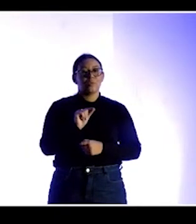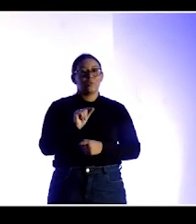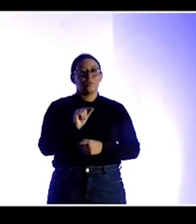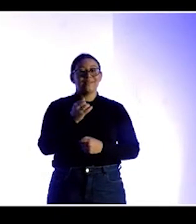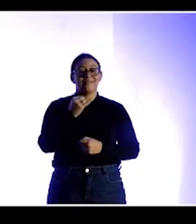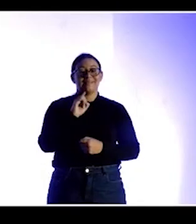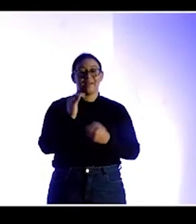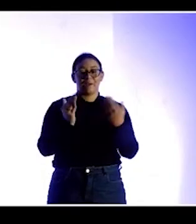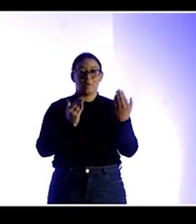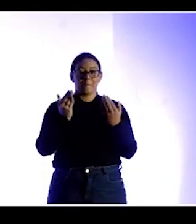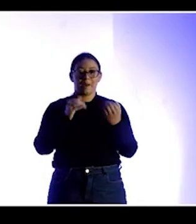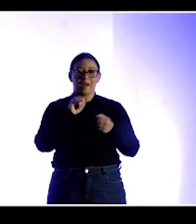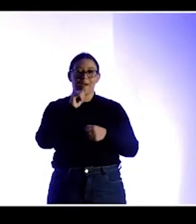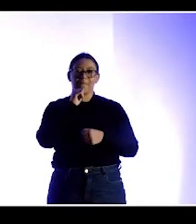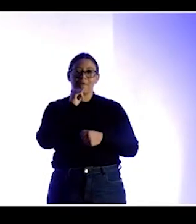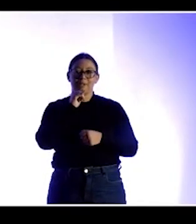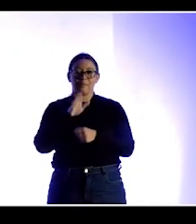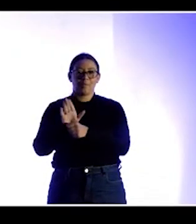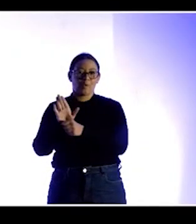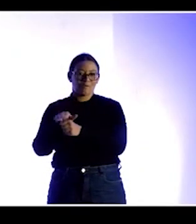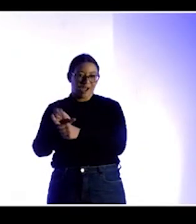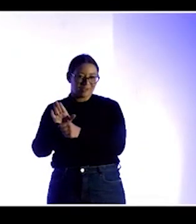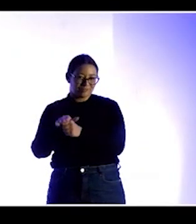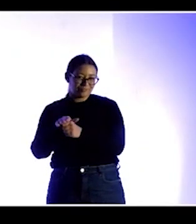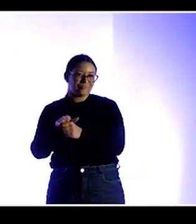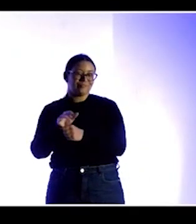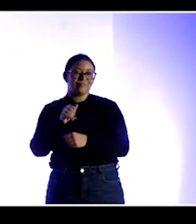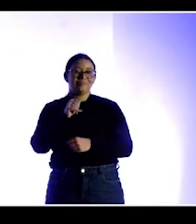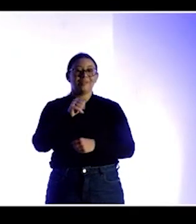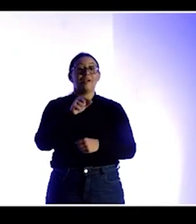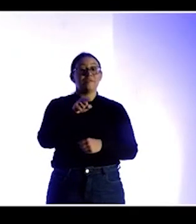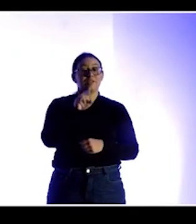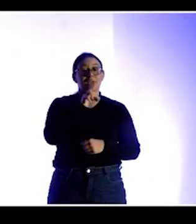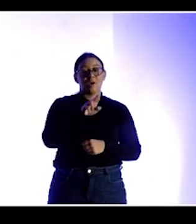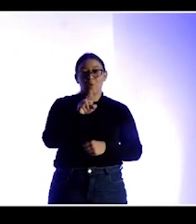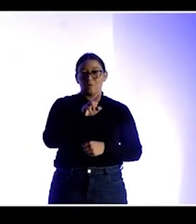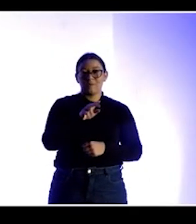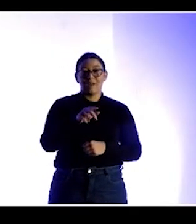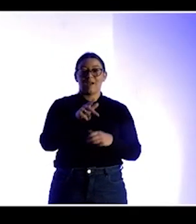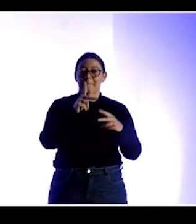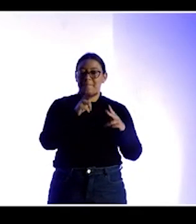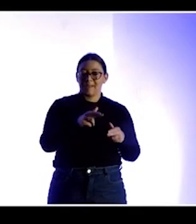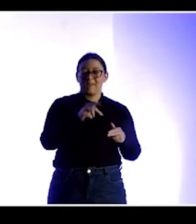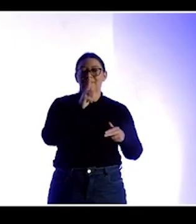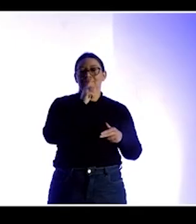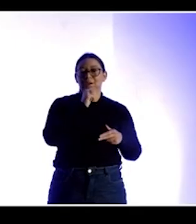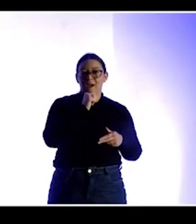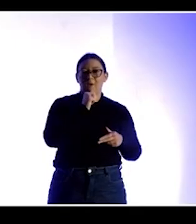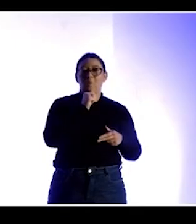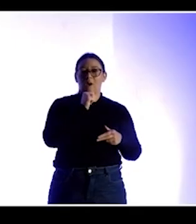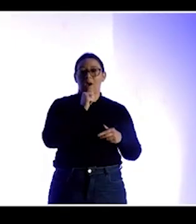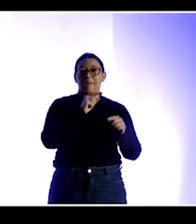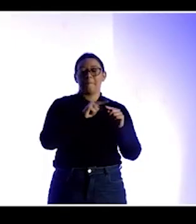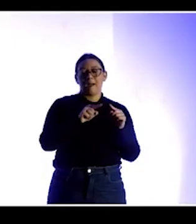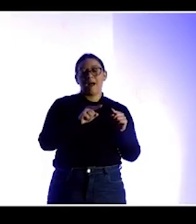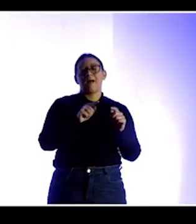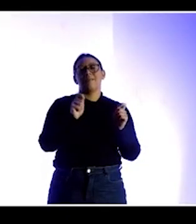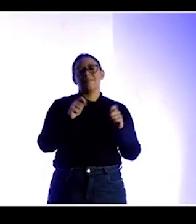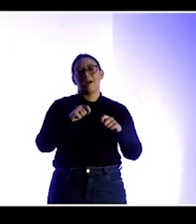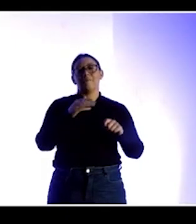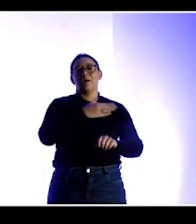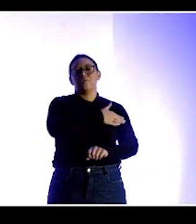vaso sanitário. Vocês vão no banheiro uma vez e vão gastar a mesma quantidade de água que seria usada para produzir